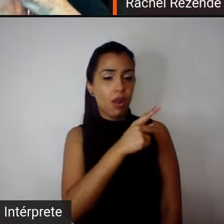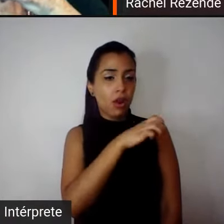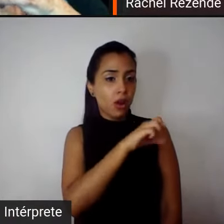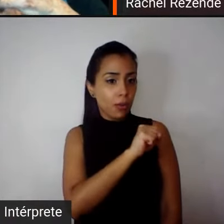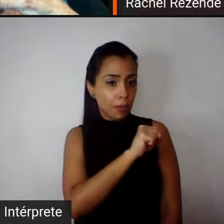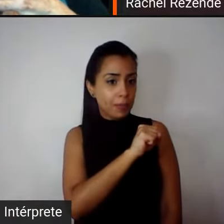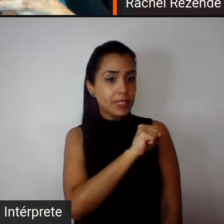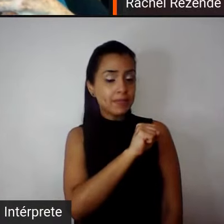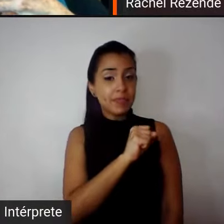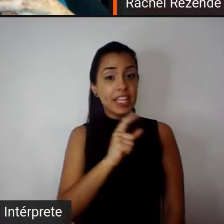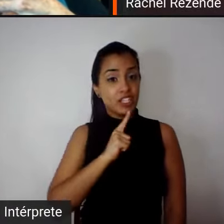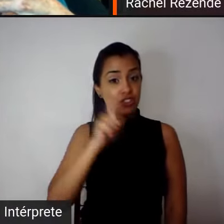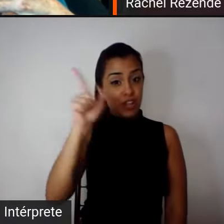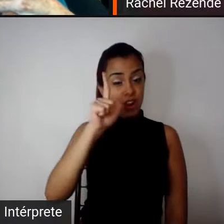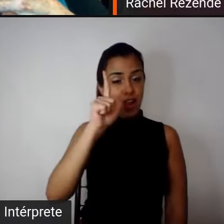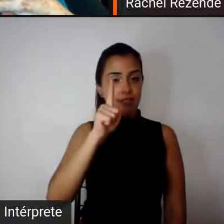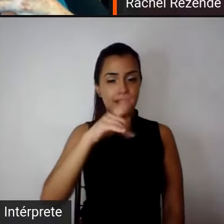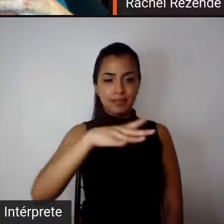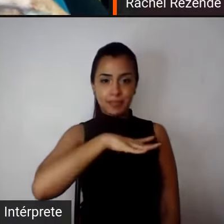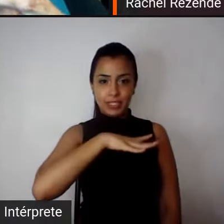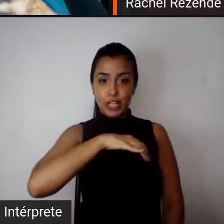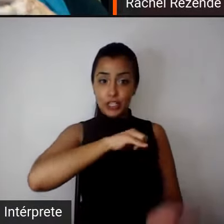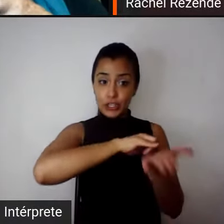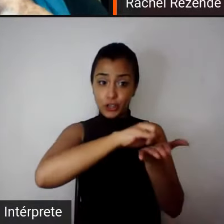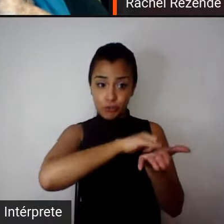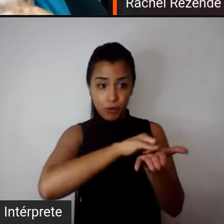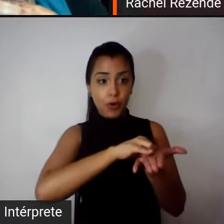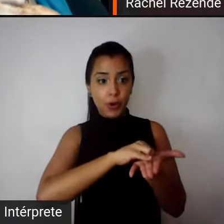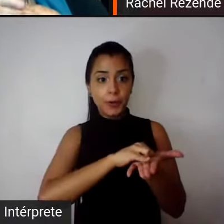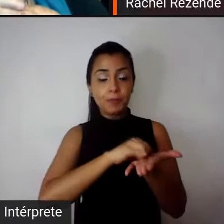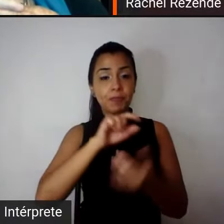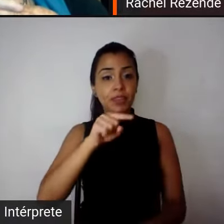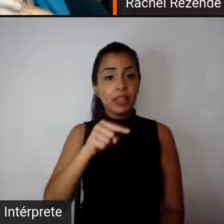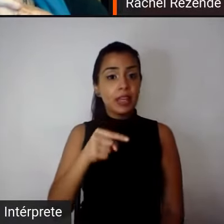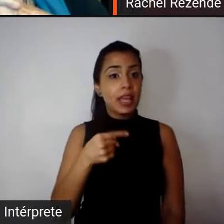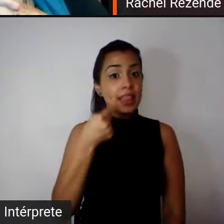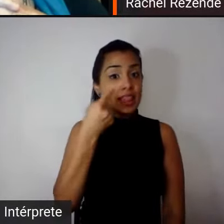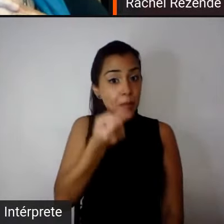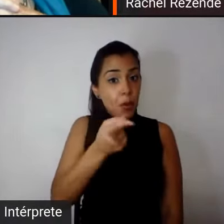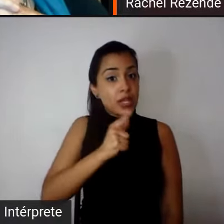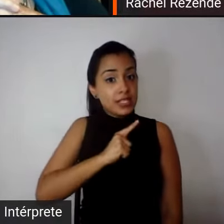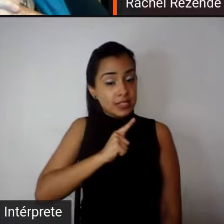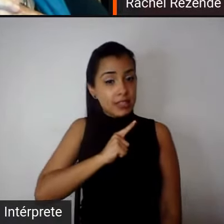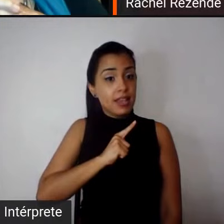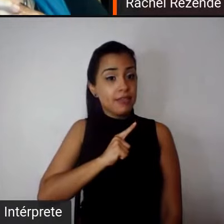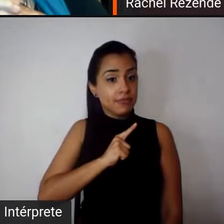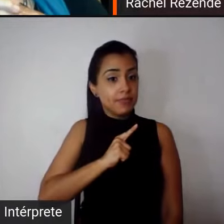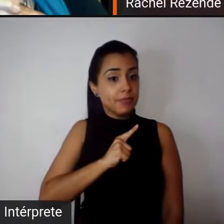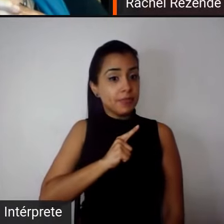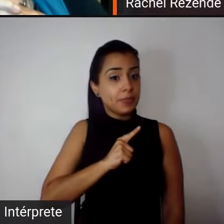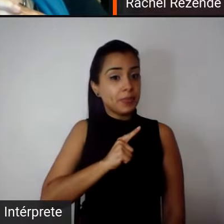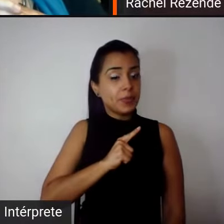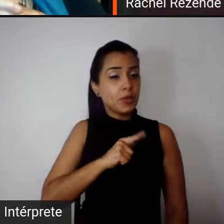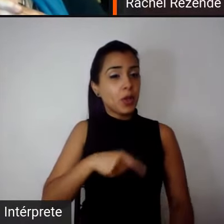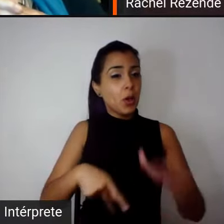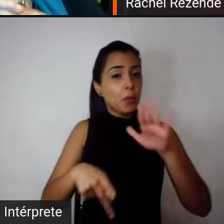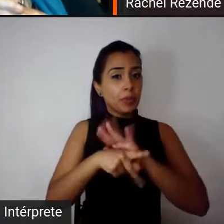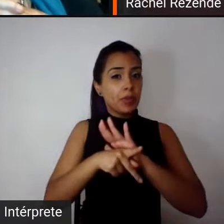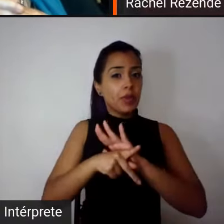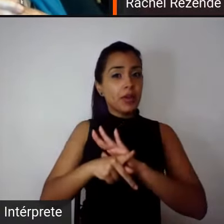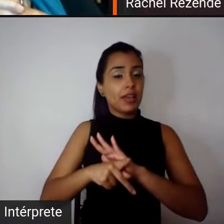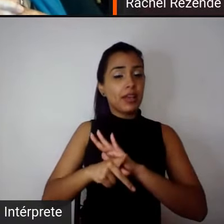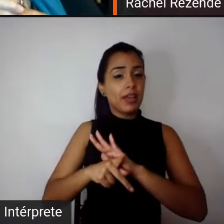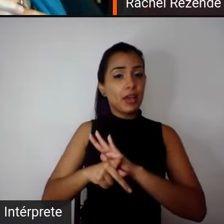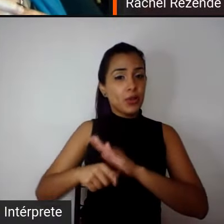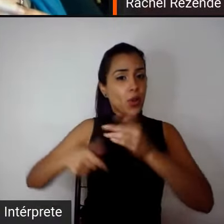em Nova York, né? Depois de, na verdade, trabalhos em São Paulo, aí mesmo, na Galeria Prestes Maia, né, quer dizer, algo que